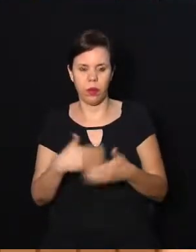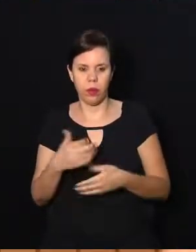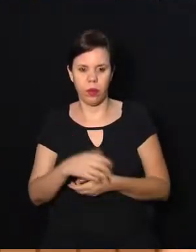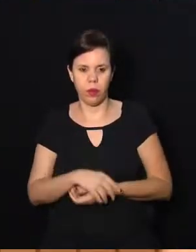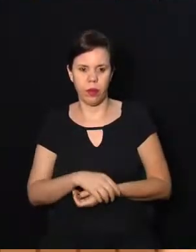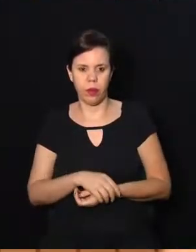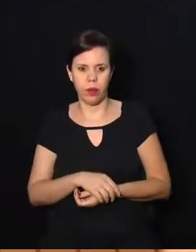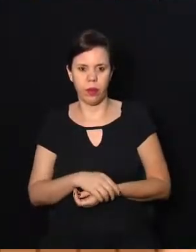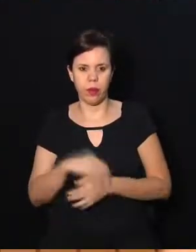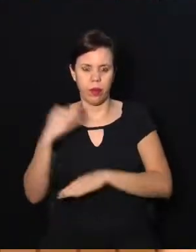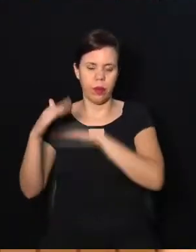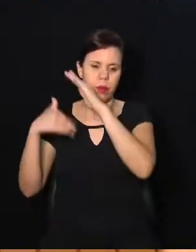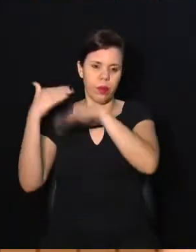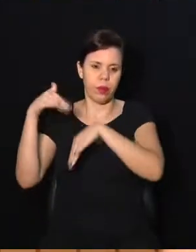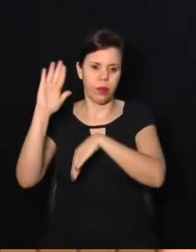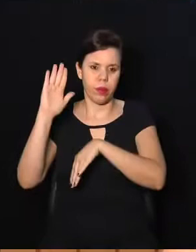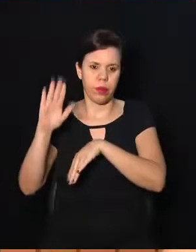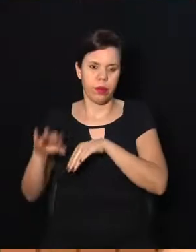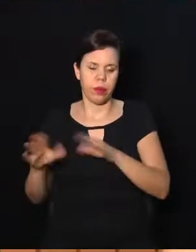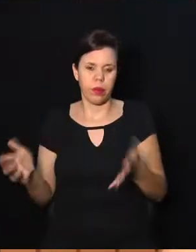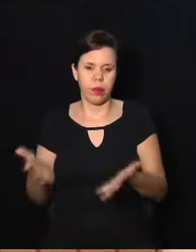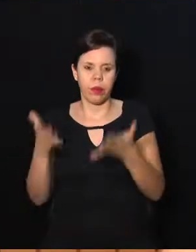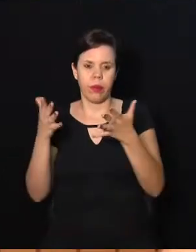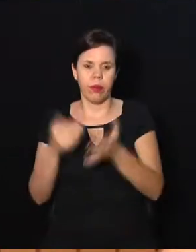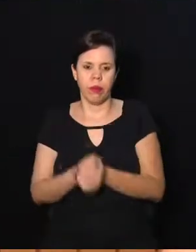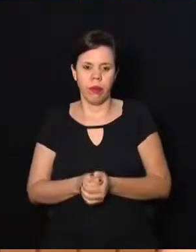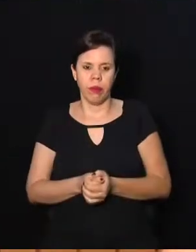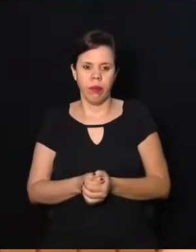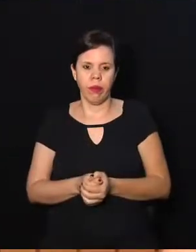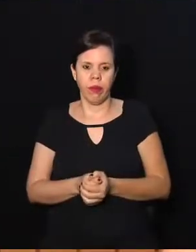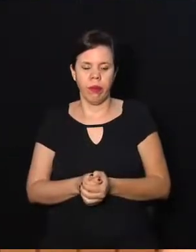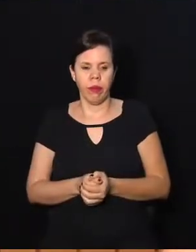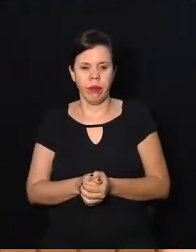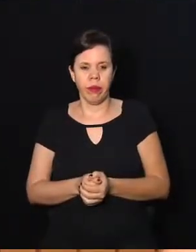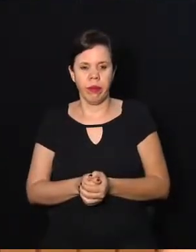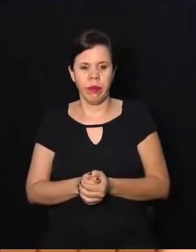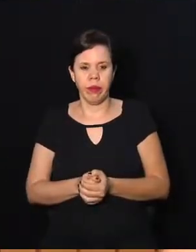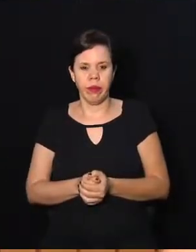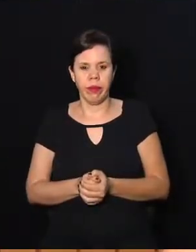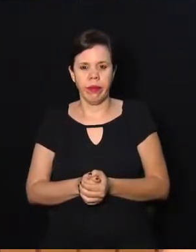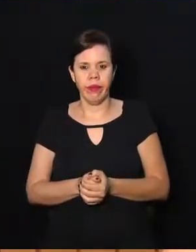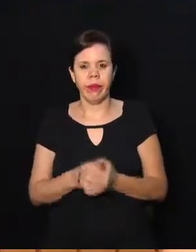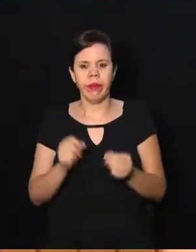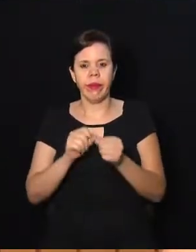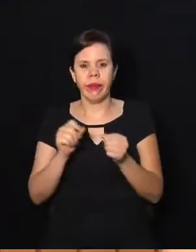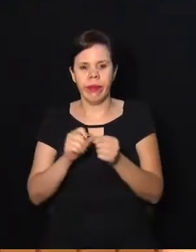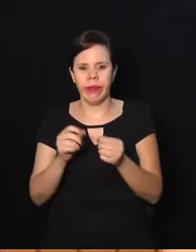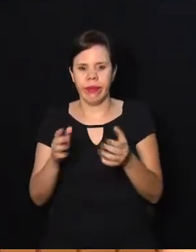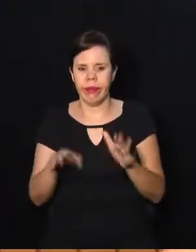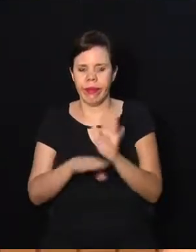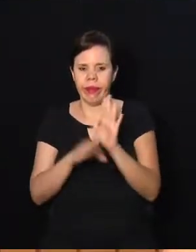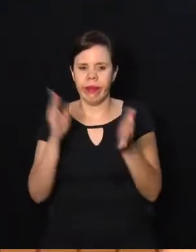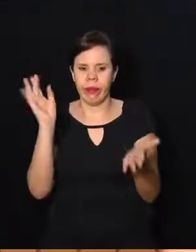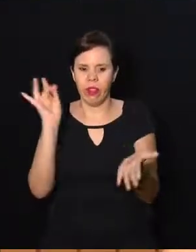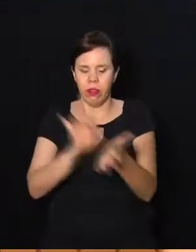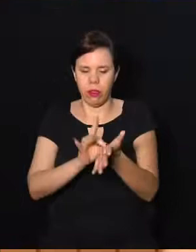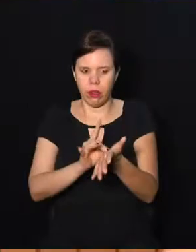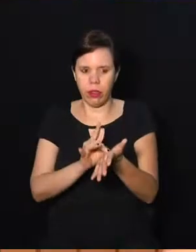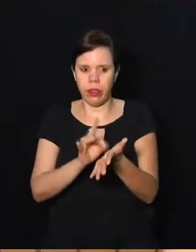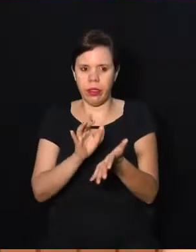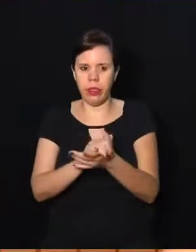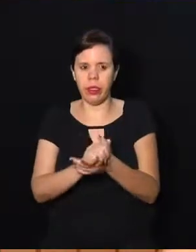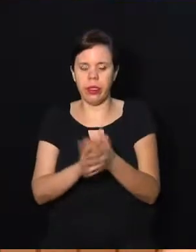e construirmos mais, fazermos uma construção efetiva